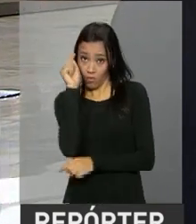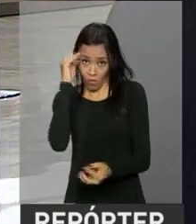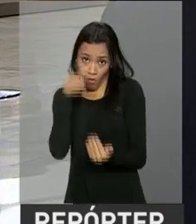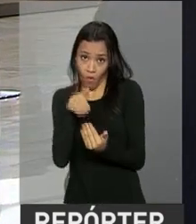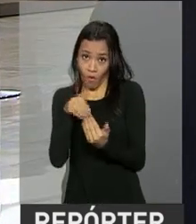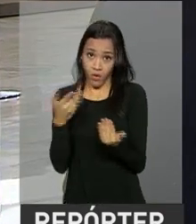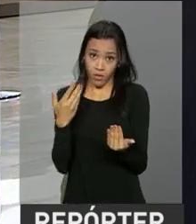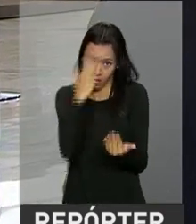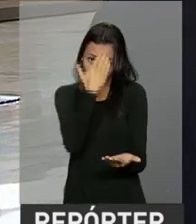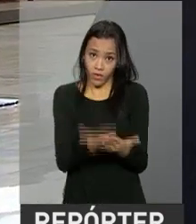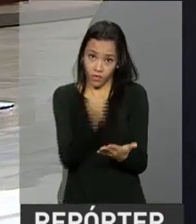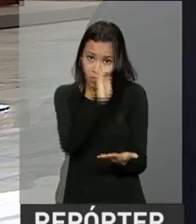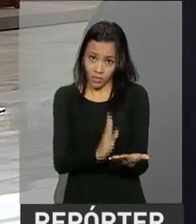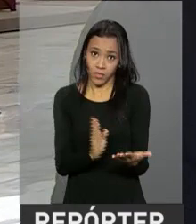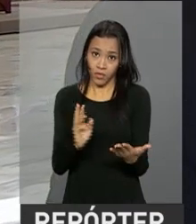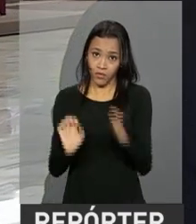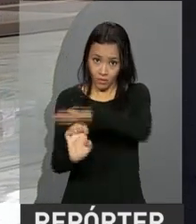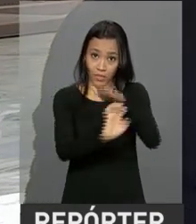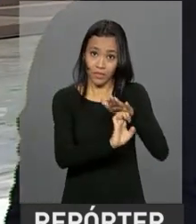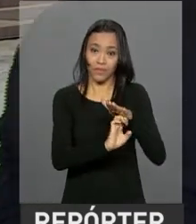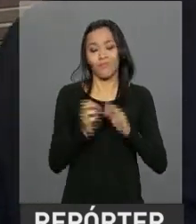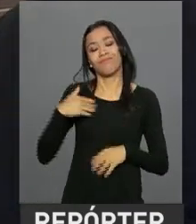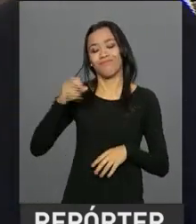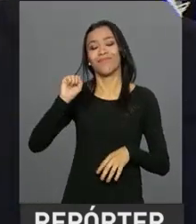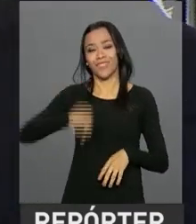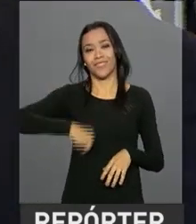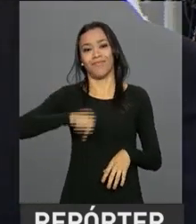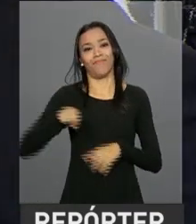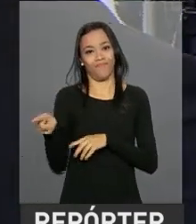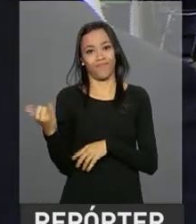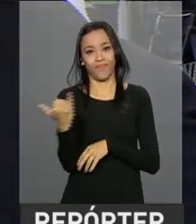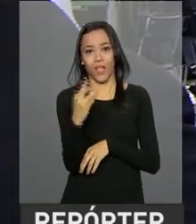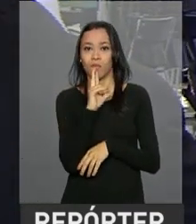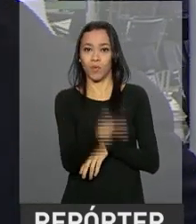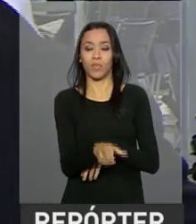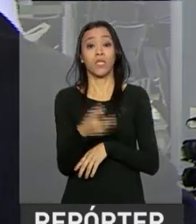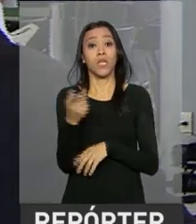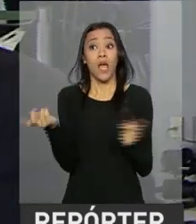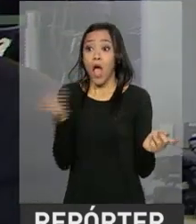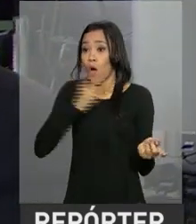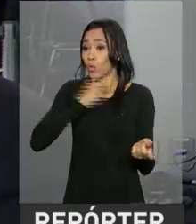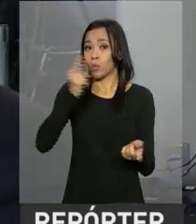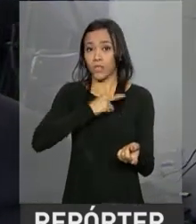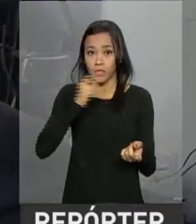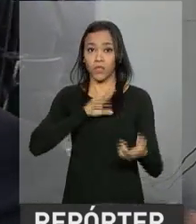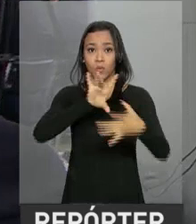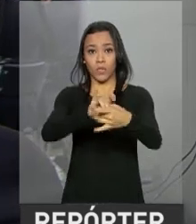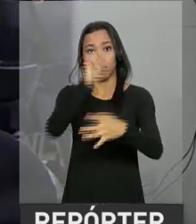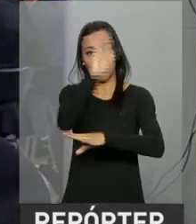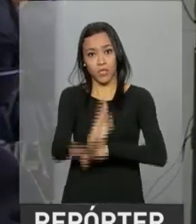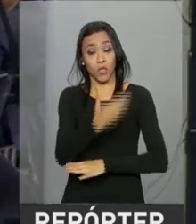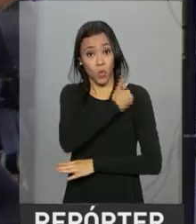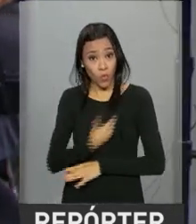com essa avaliação a eu não tenho dúvida disso mas assim ó nós esperamos que o Senado haje o mais rapidamente possível para que o